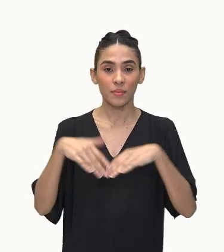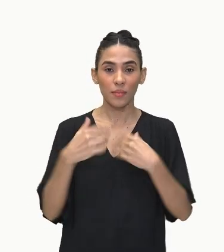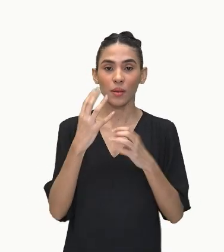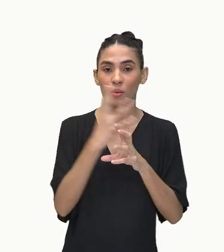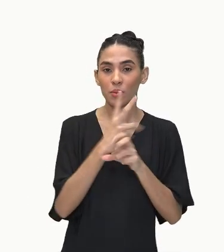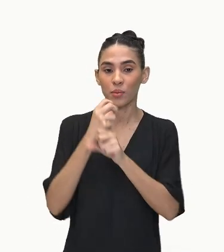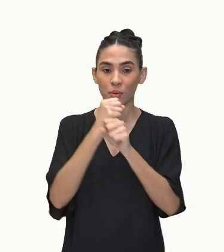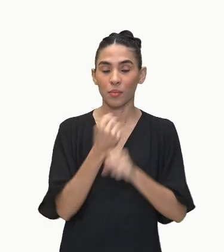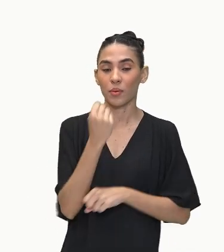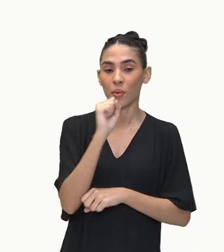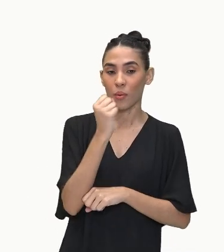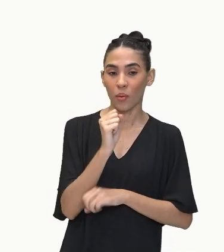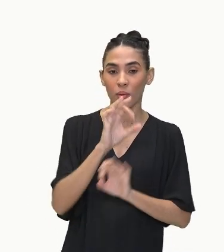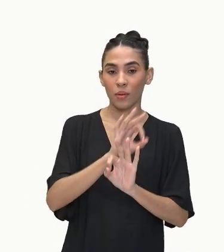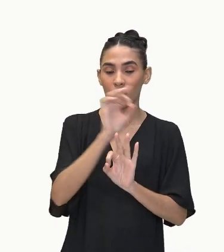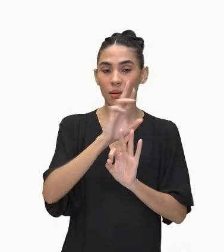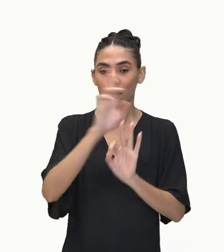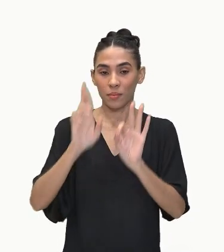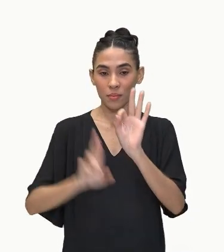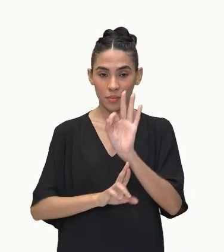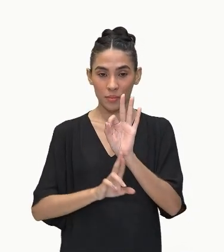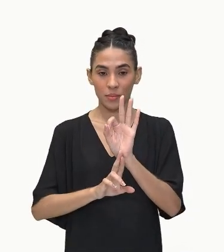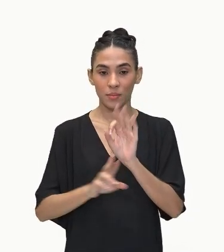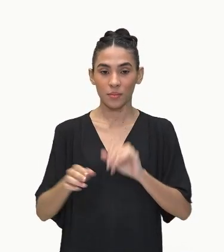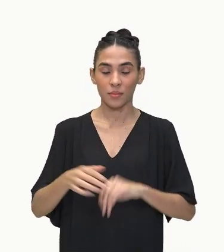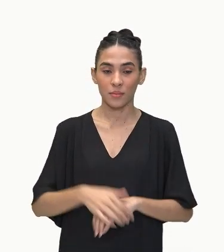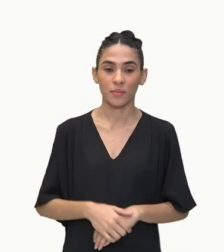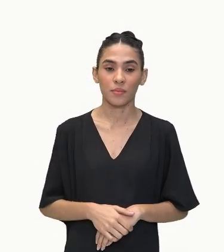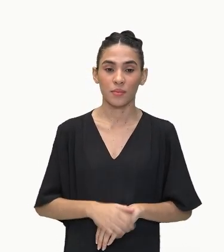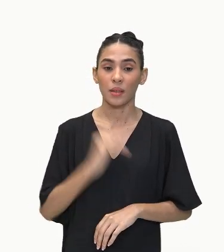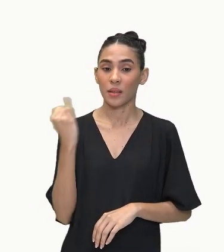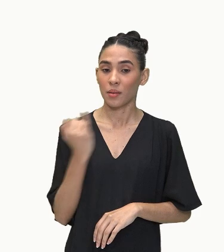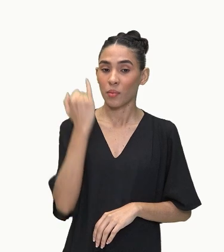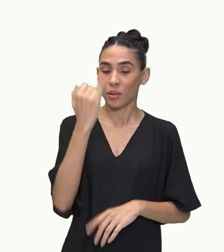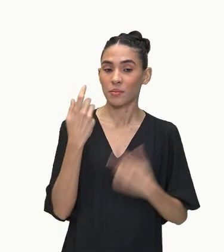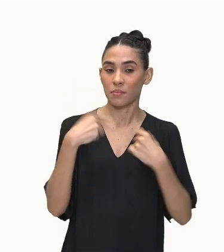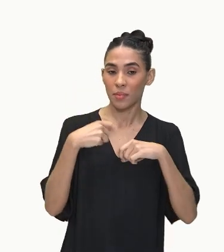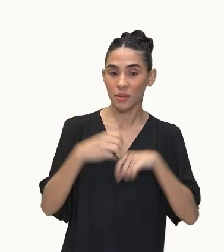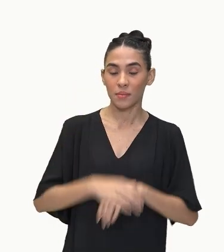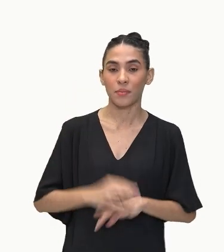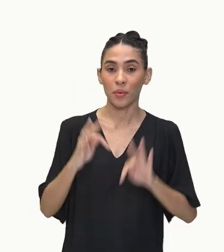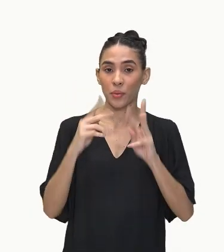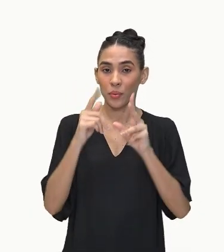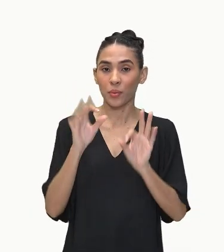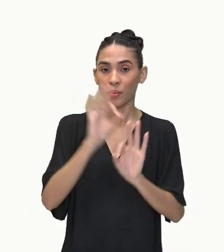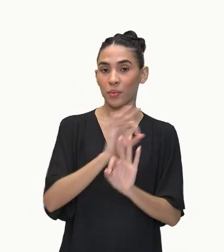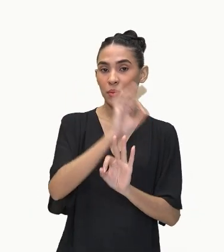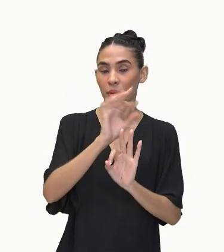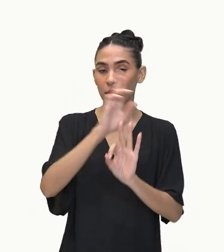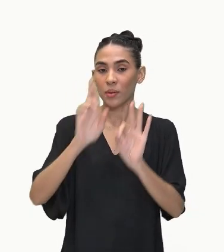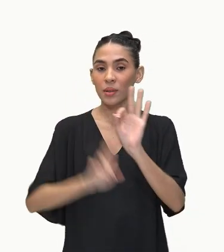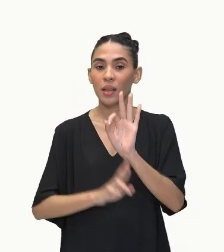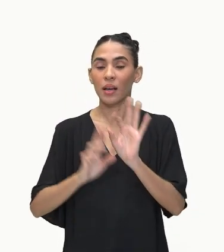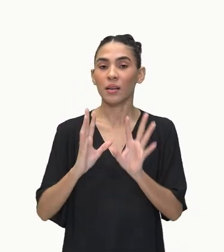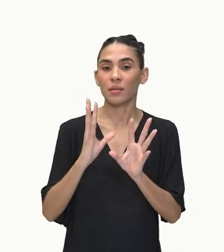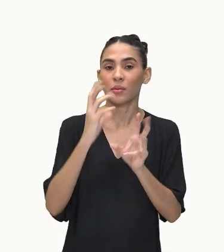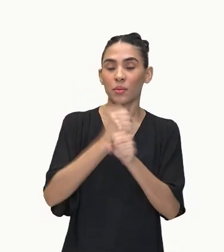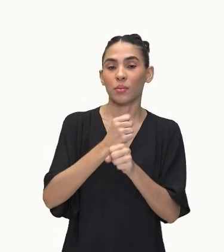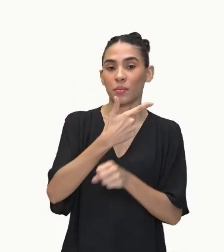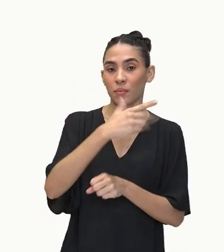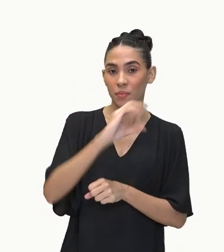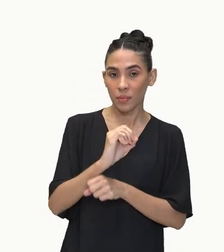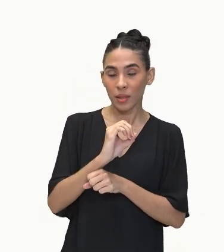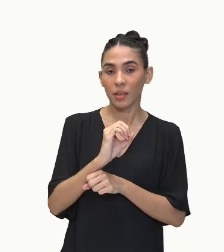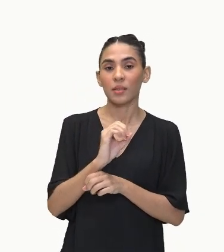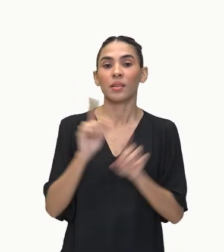total, são 8 aminoácidos essenciais. Todos os aminoácidos, no total, são 20